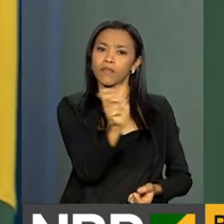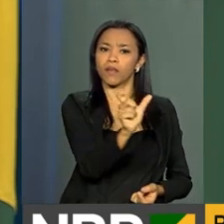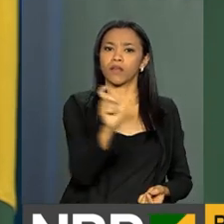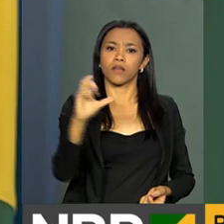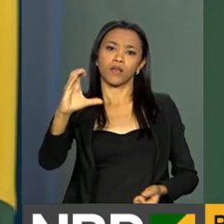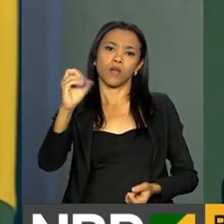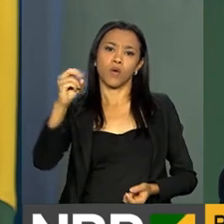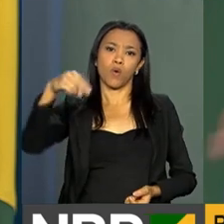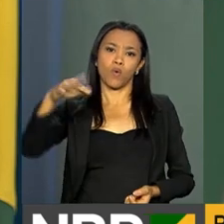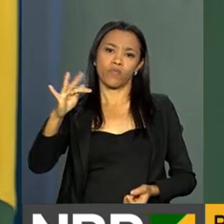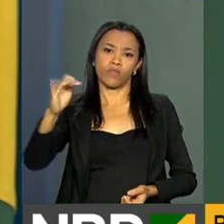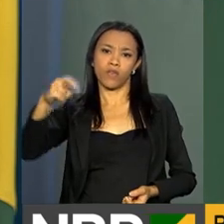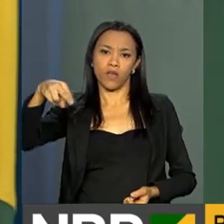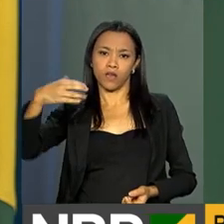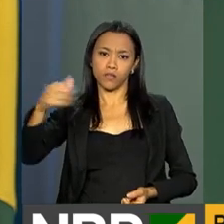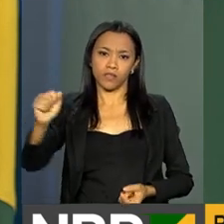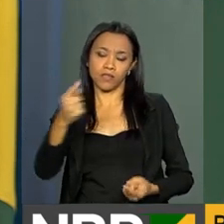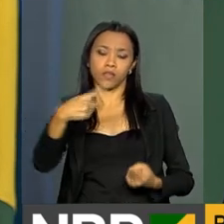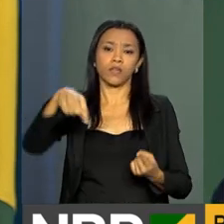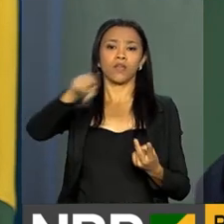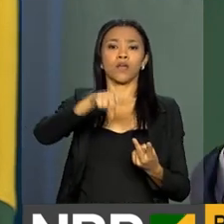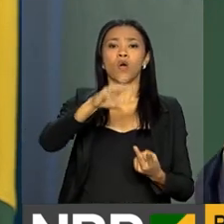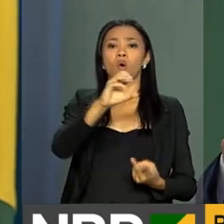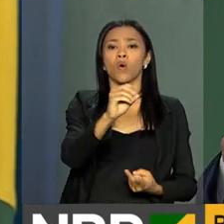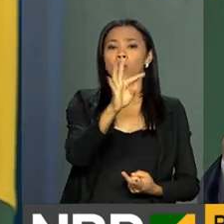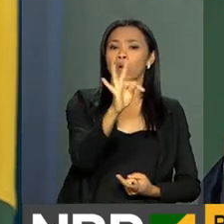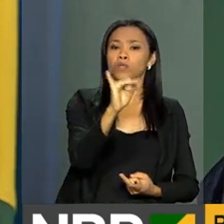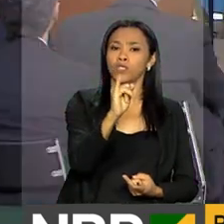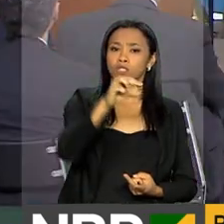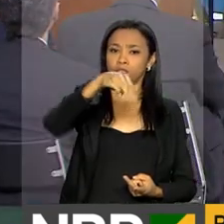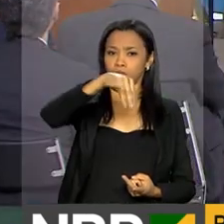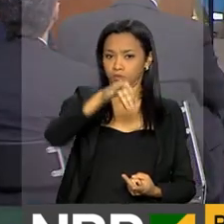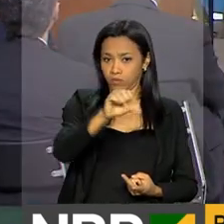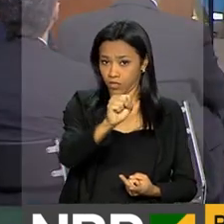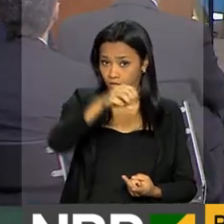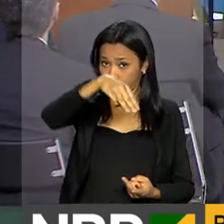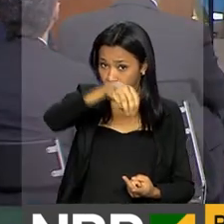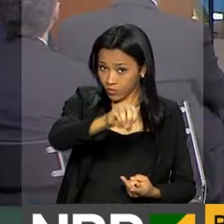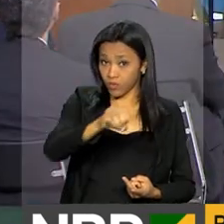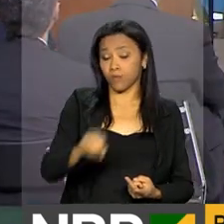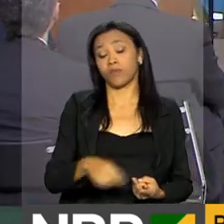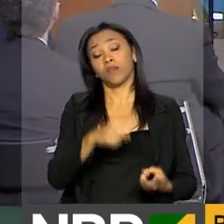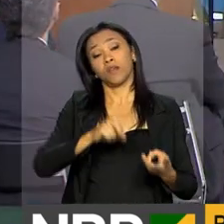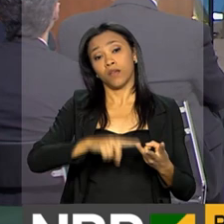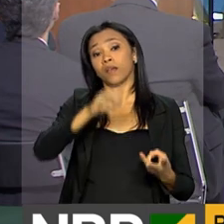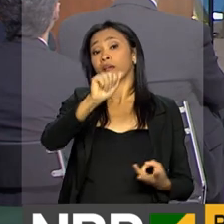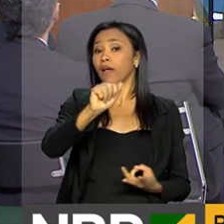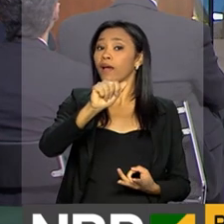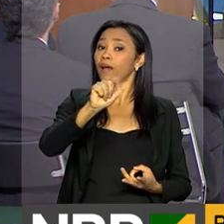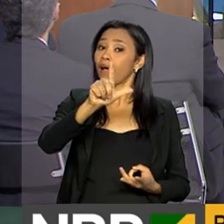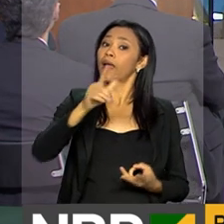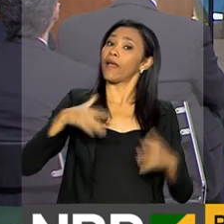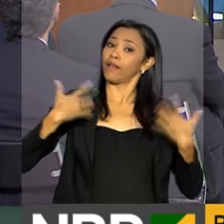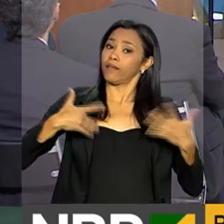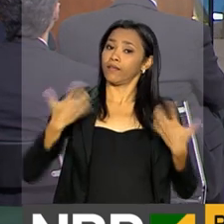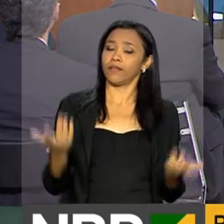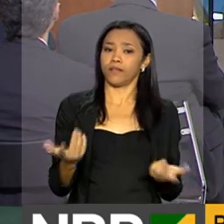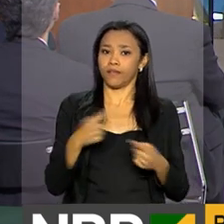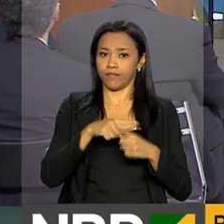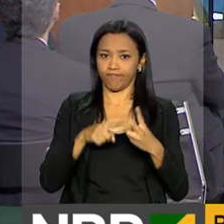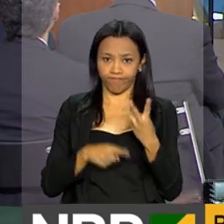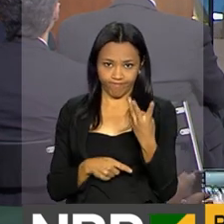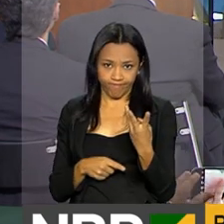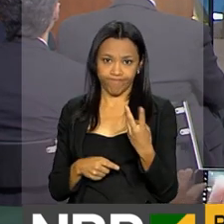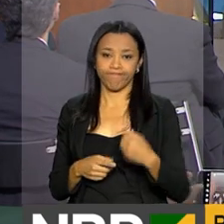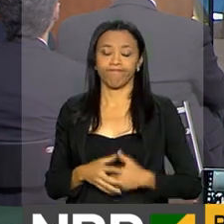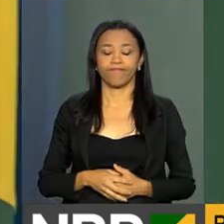confiança e otimismo. E eu até acrescento, traz alegria. É interessante, nós fazemos aqui, João,